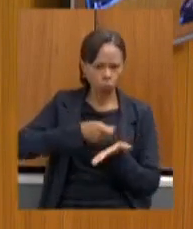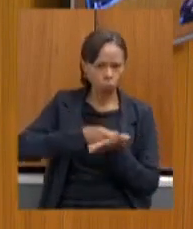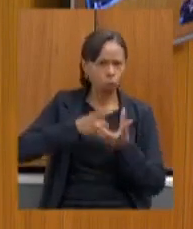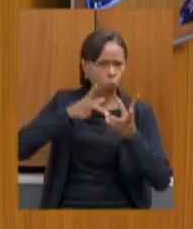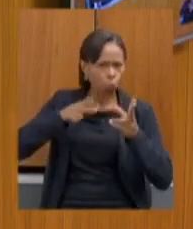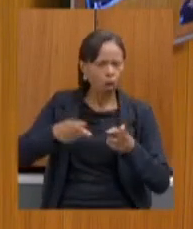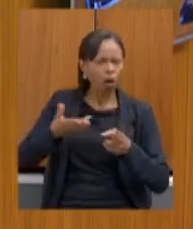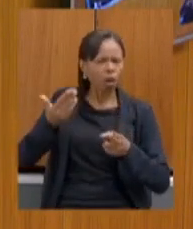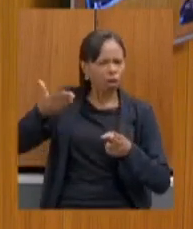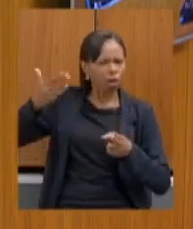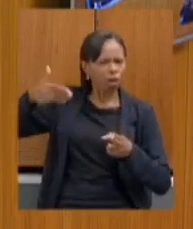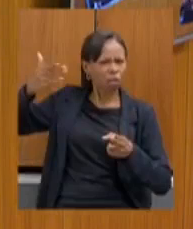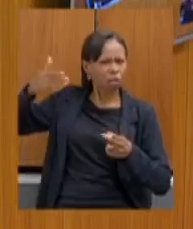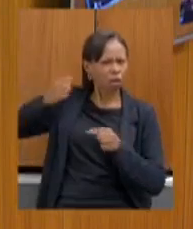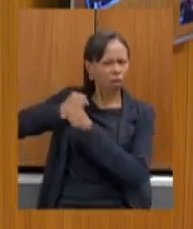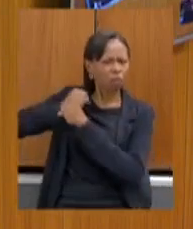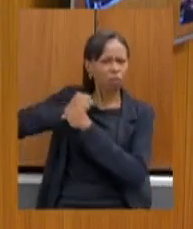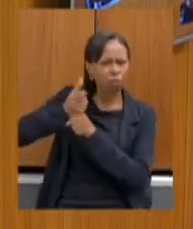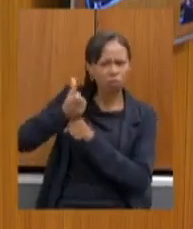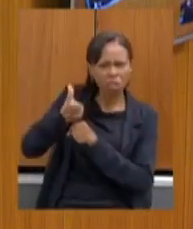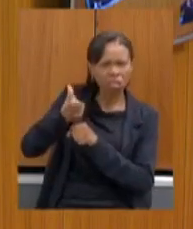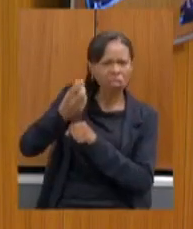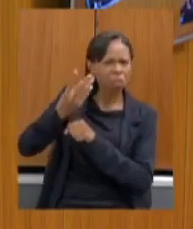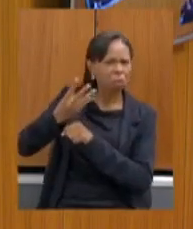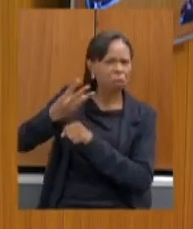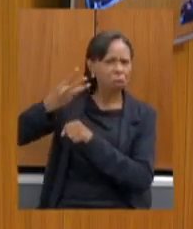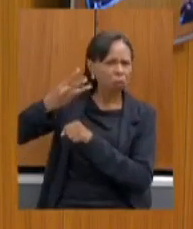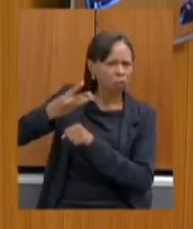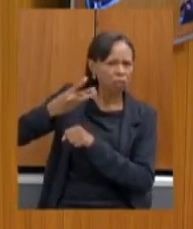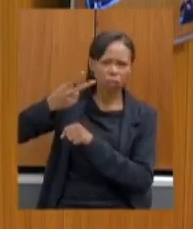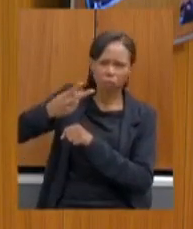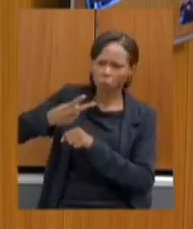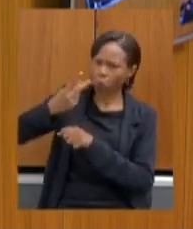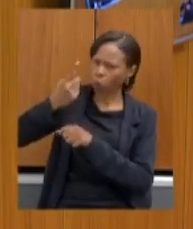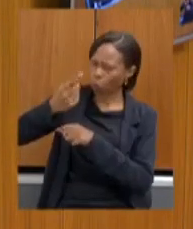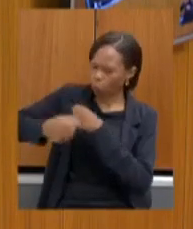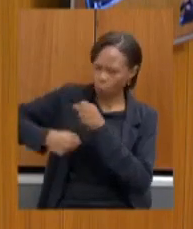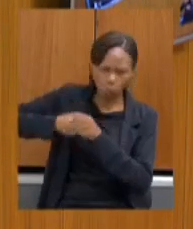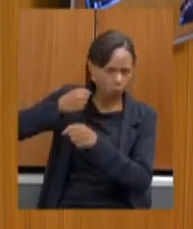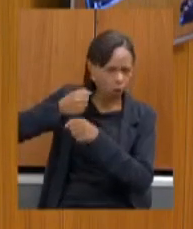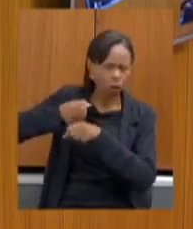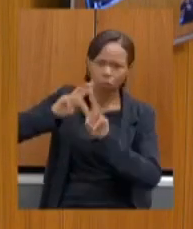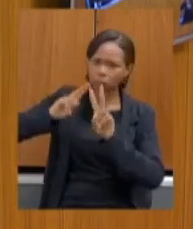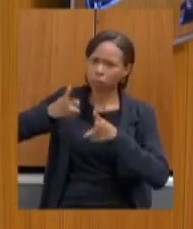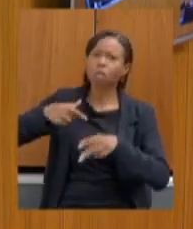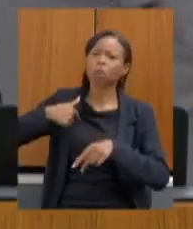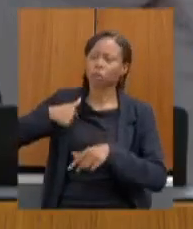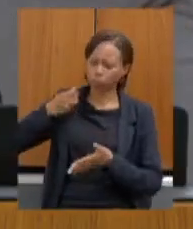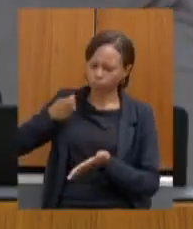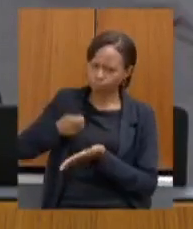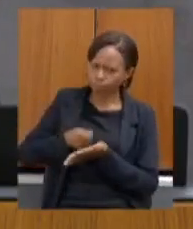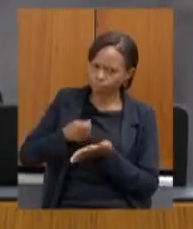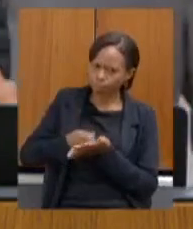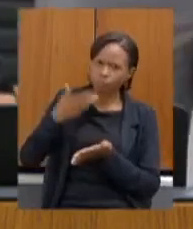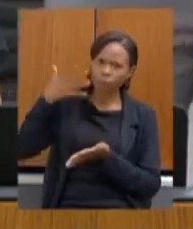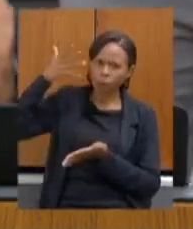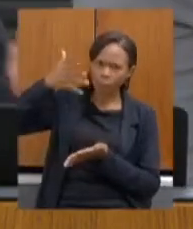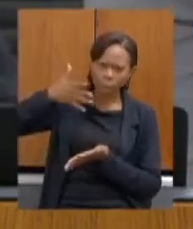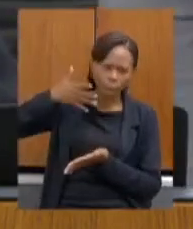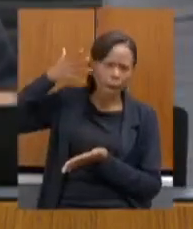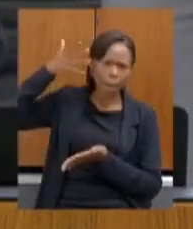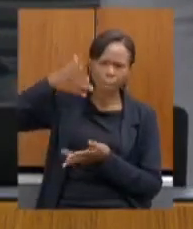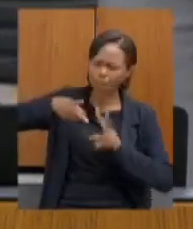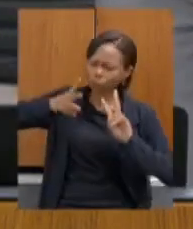atrás, há cinco, há quatro, há três, há dois, agora esse ano, e vou continuar fazendo. E o mesmo